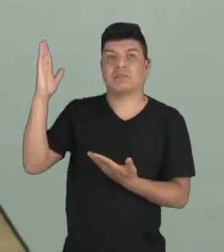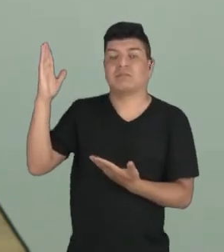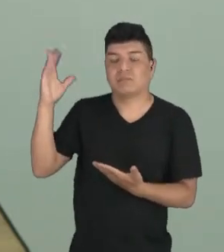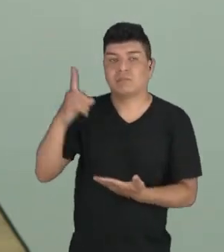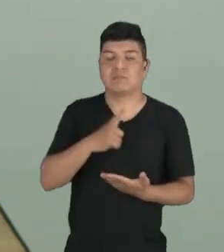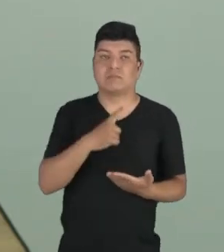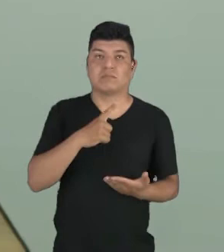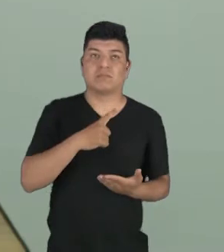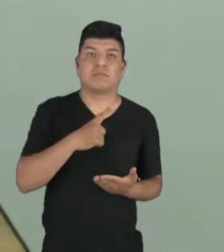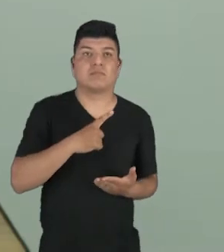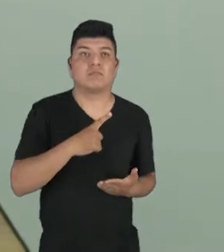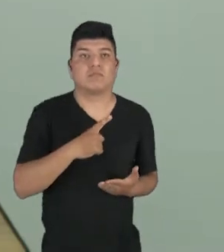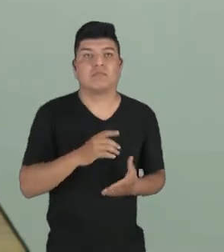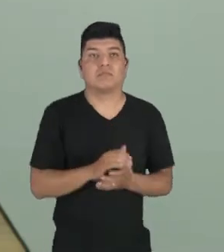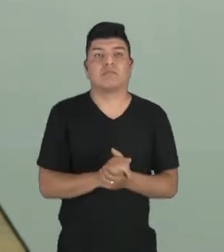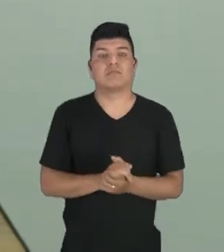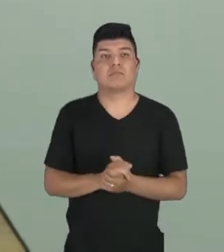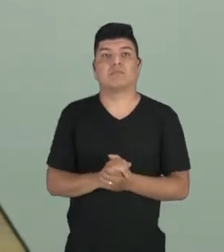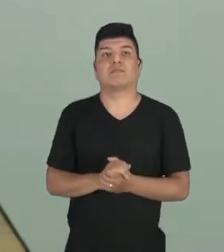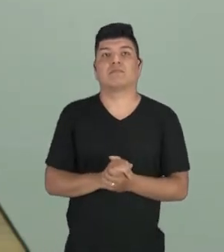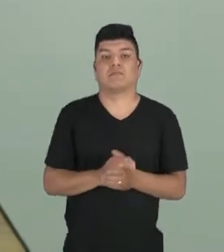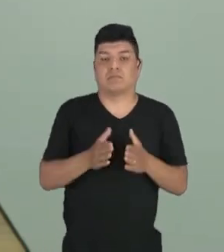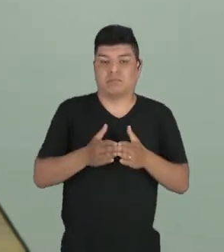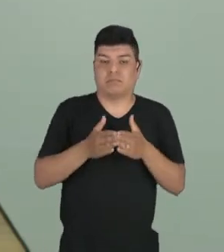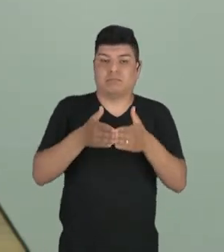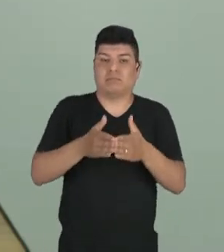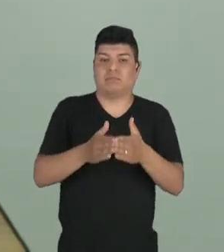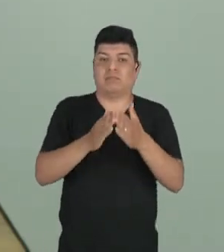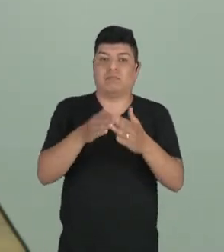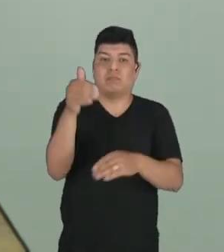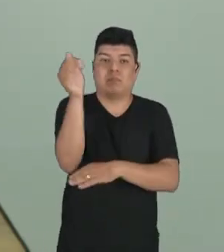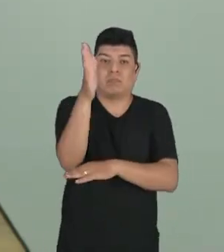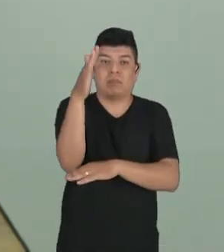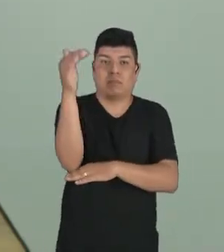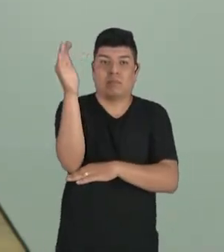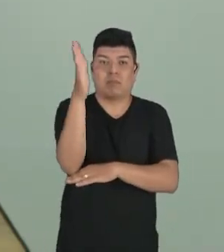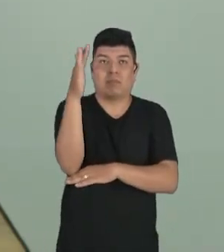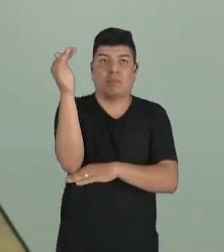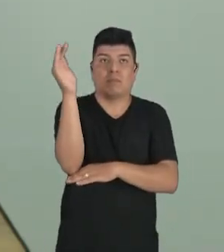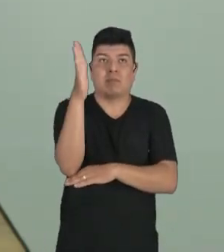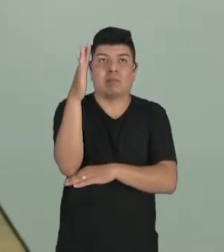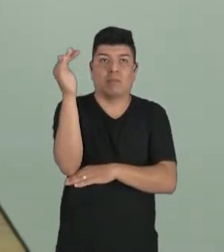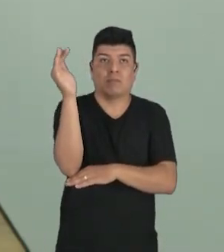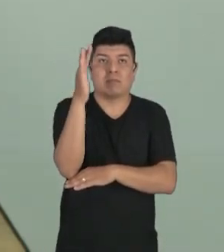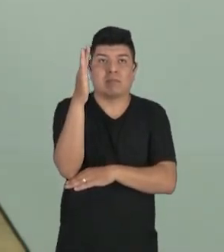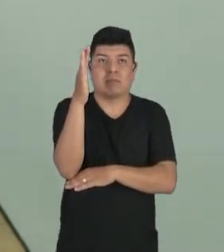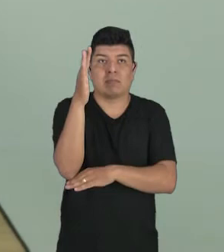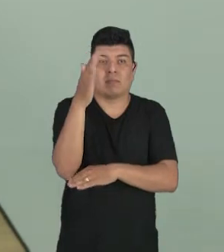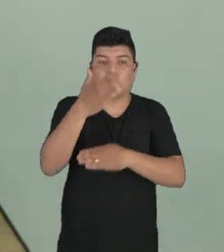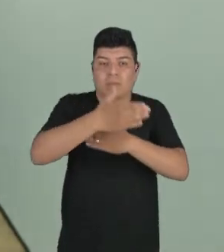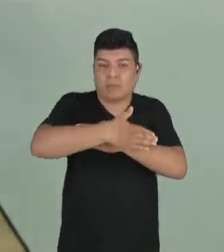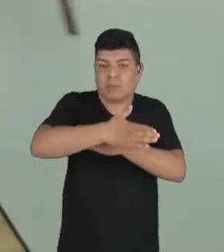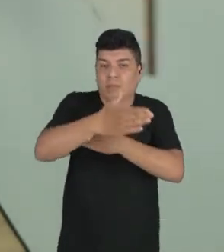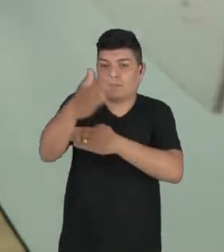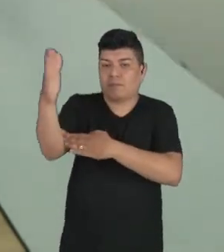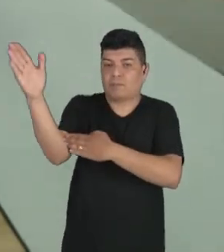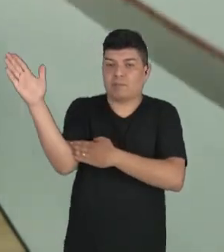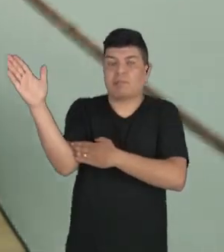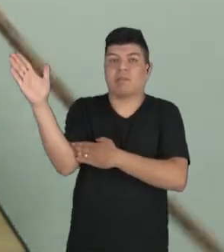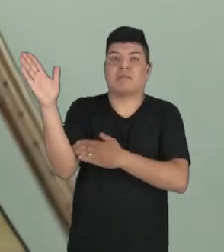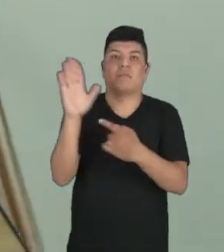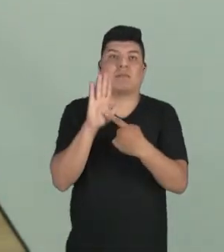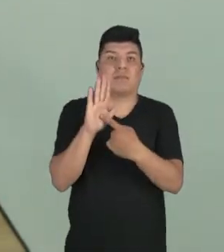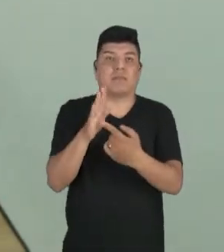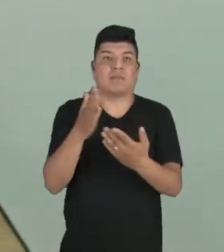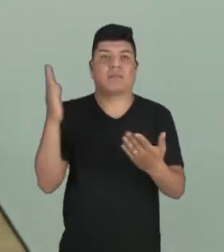nós temos, né, um navio à vela, e aqui eu vou só retirar para mostrar